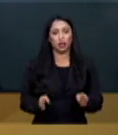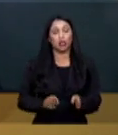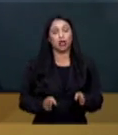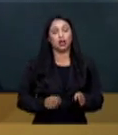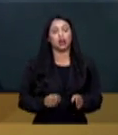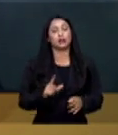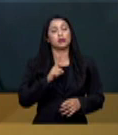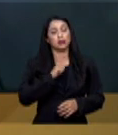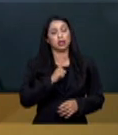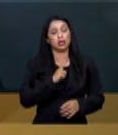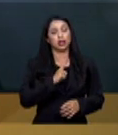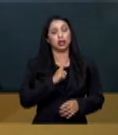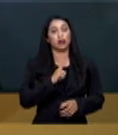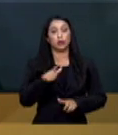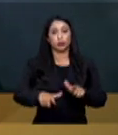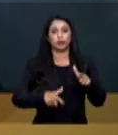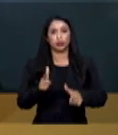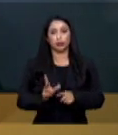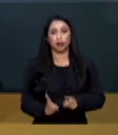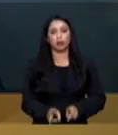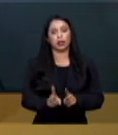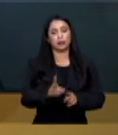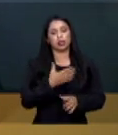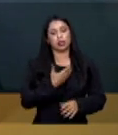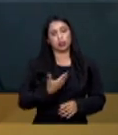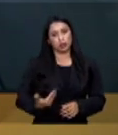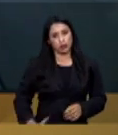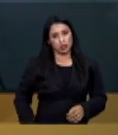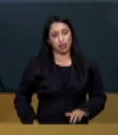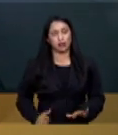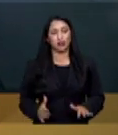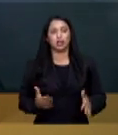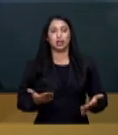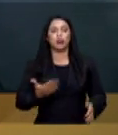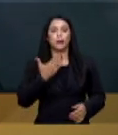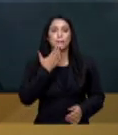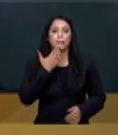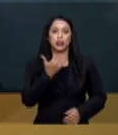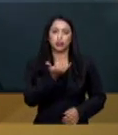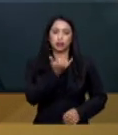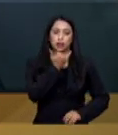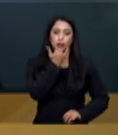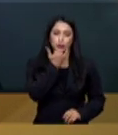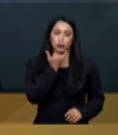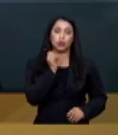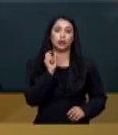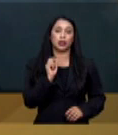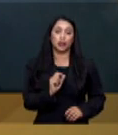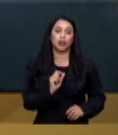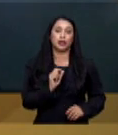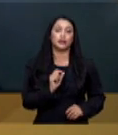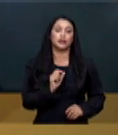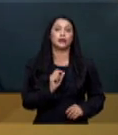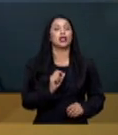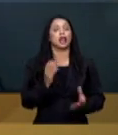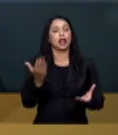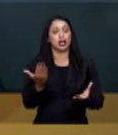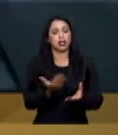deveres permanentes do Estado. Por isso, pedimos a procedência da presente